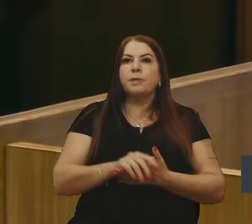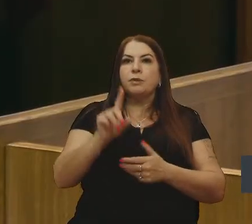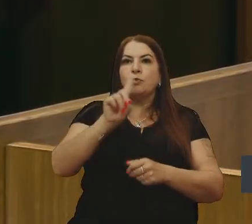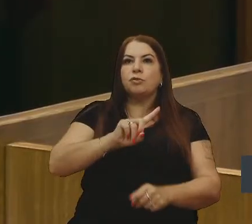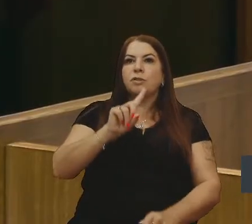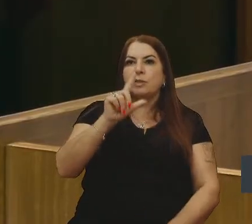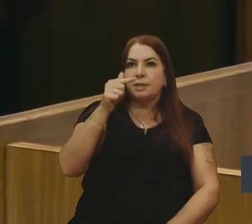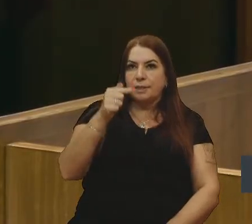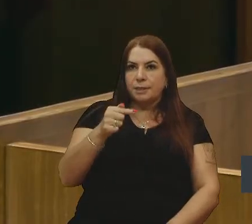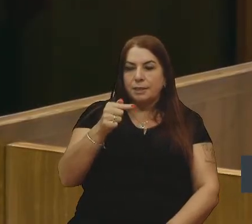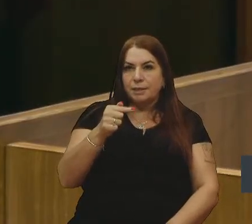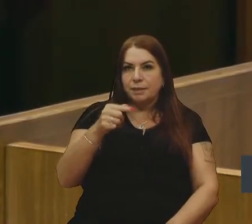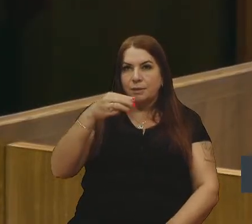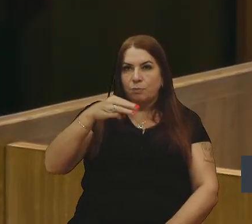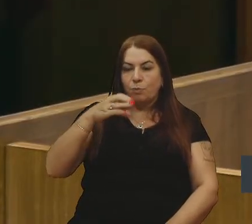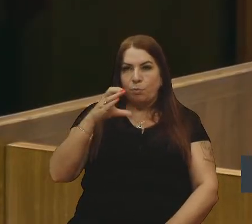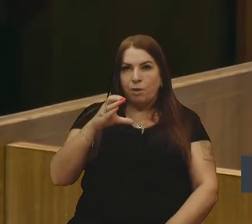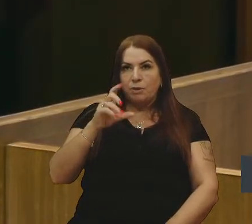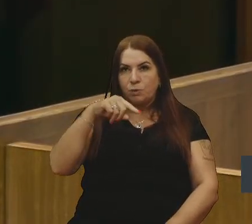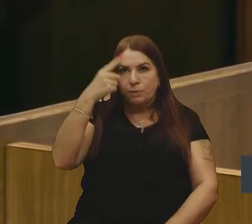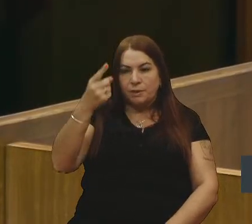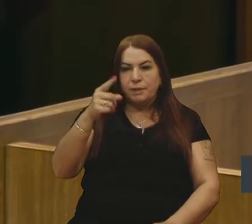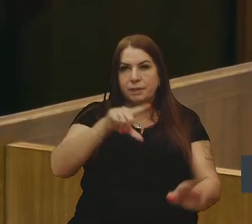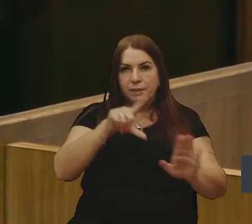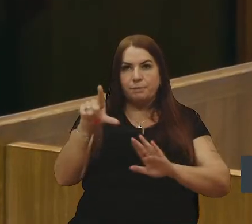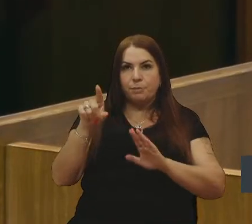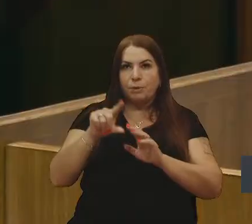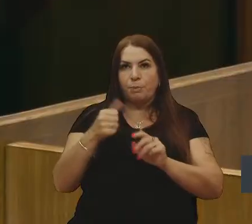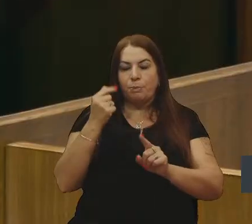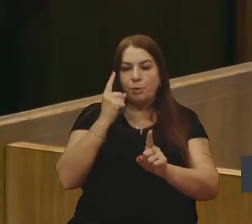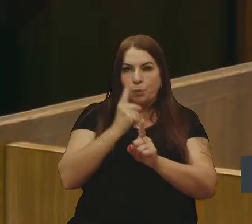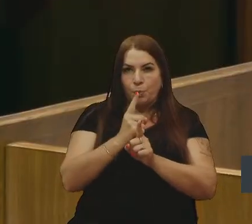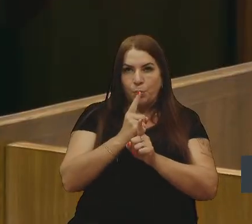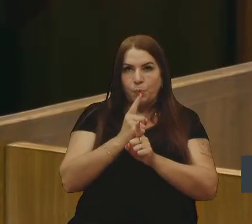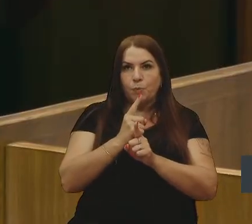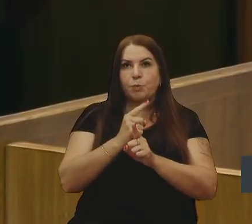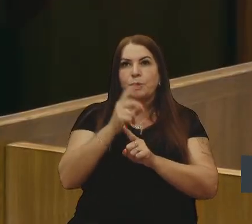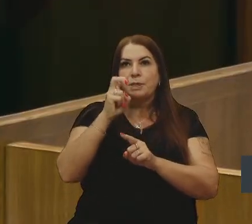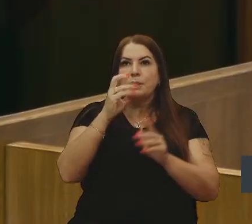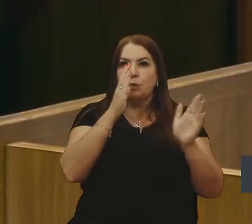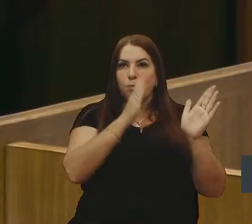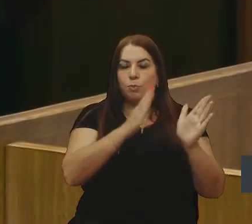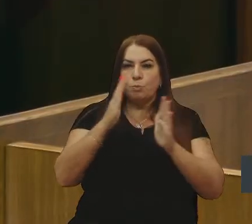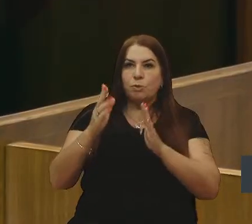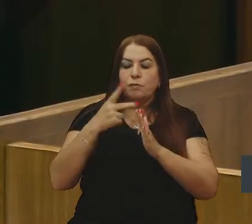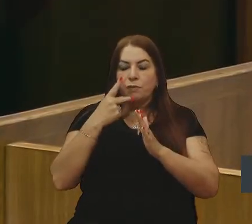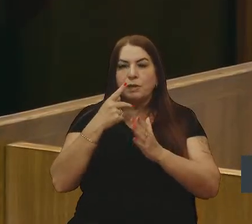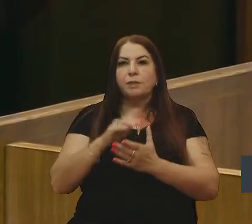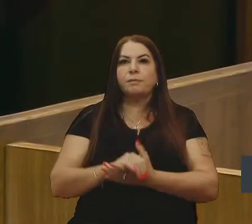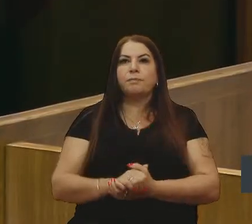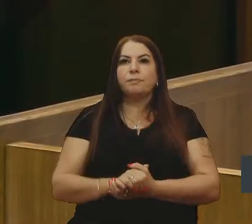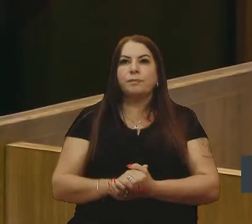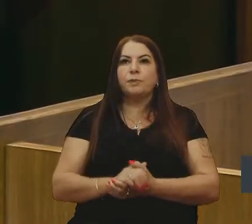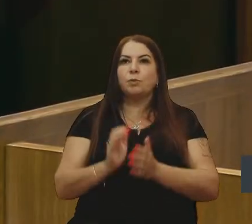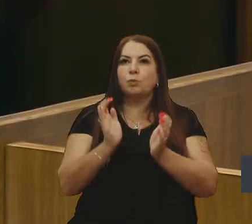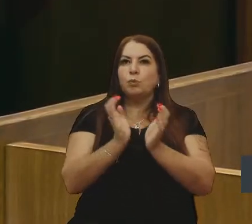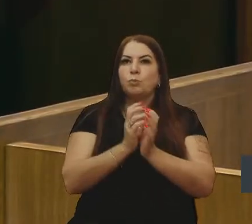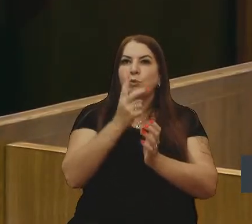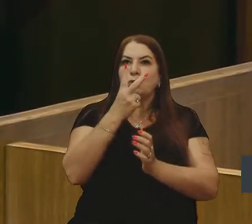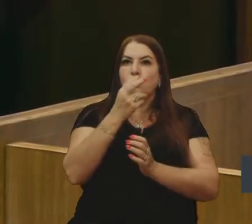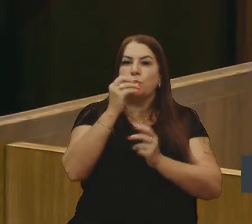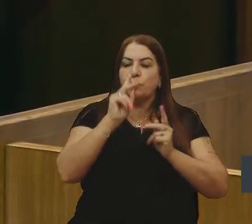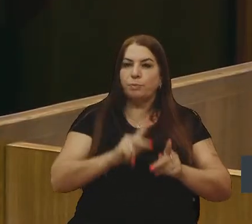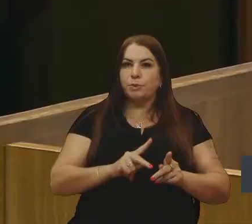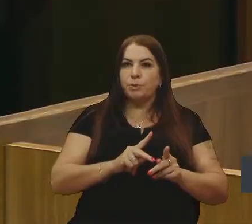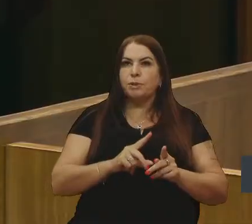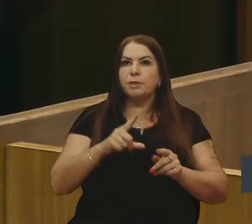17 de março, na próxima semana, terá o primeiro encontro. Então, são 5 módulos, como já foi falado aqui. As turmas são de 20 pessoas, então nós